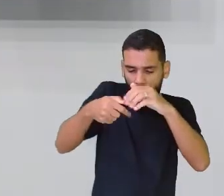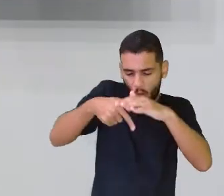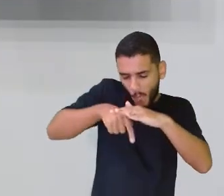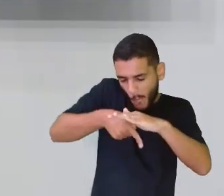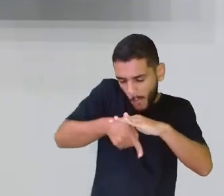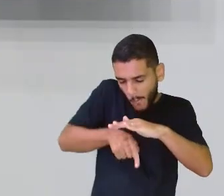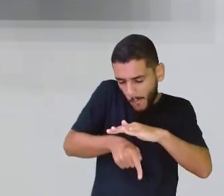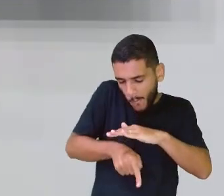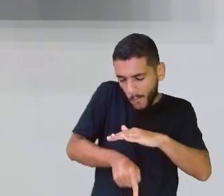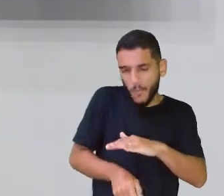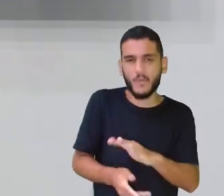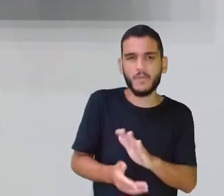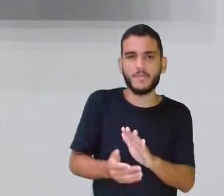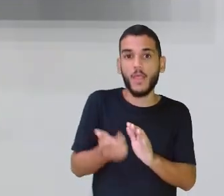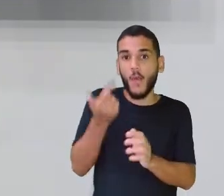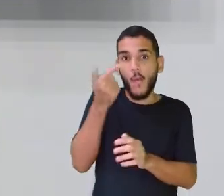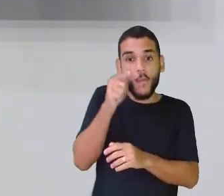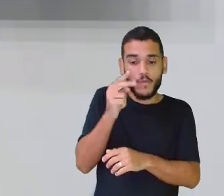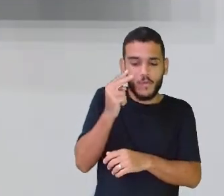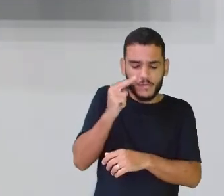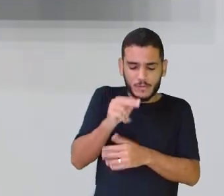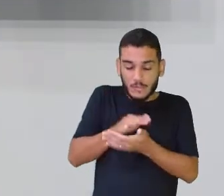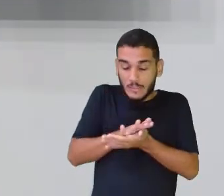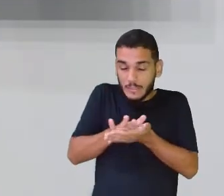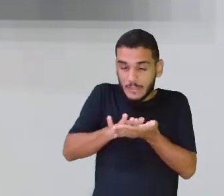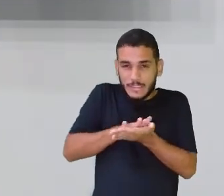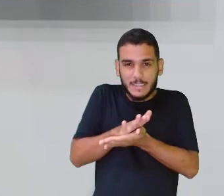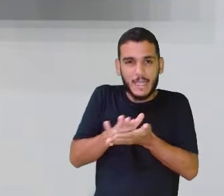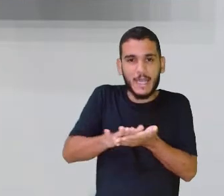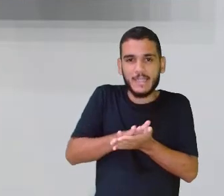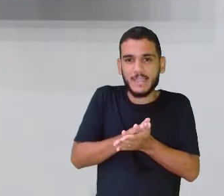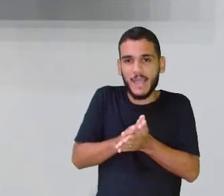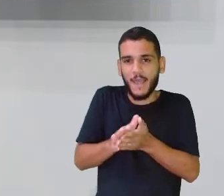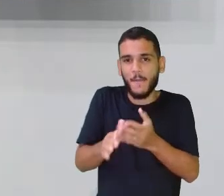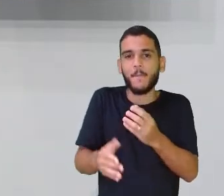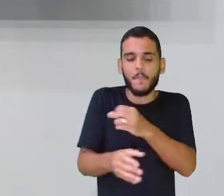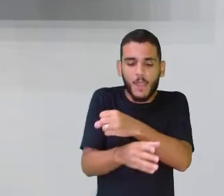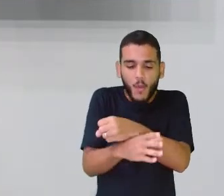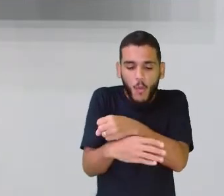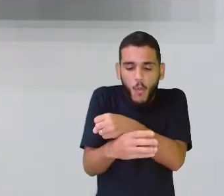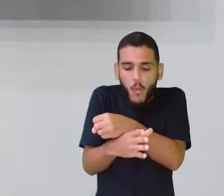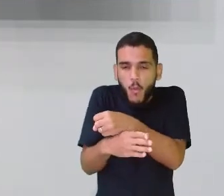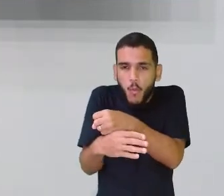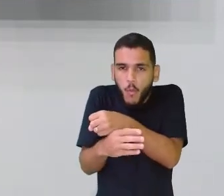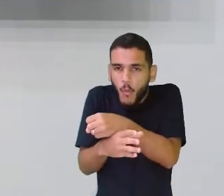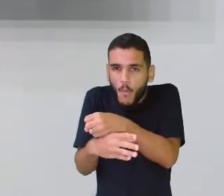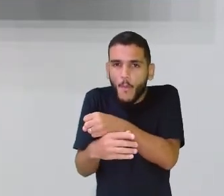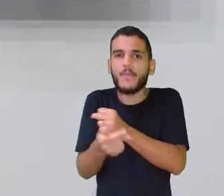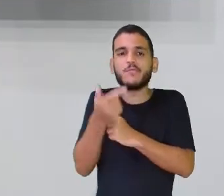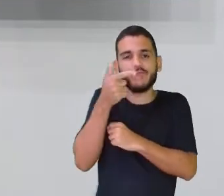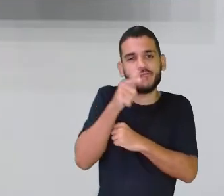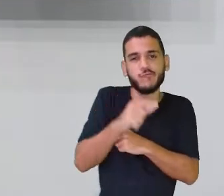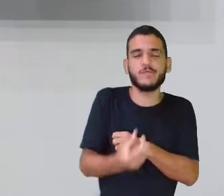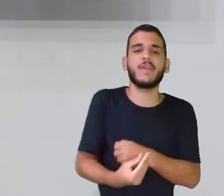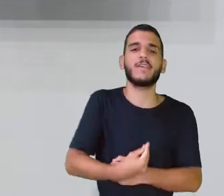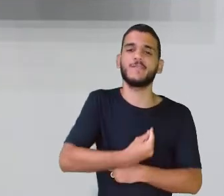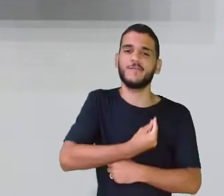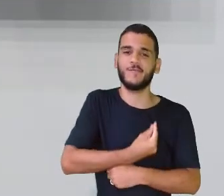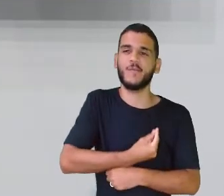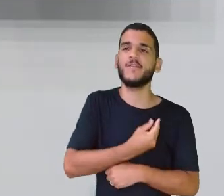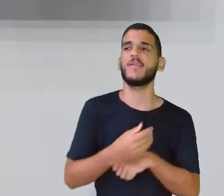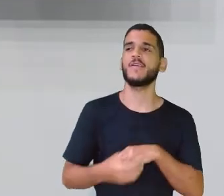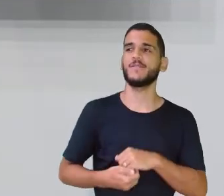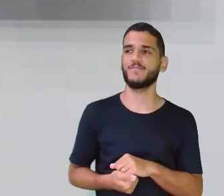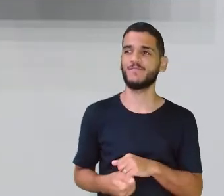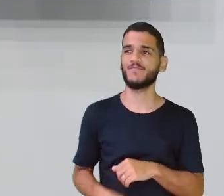do mar, onde a gente não consegue enxergar nada, esses polvos conseguem sobreviver. São bonitinhos, né? Eu gostei